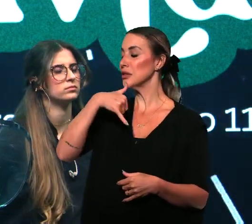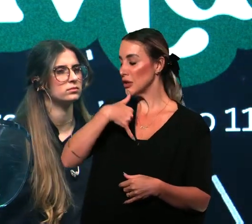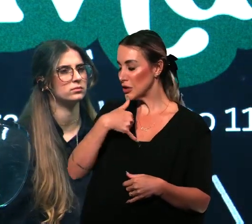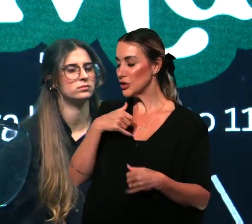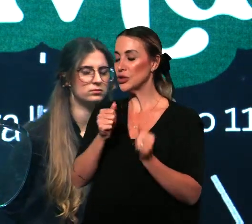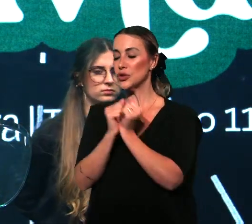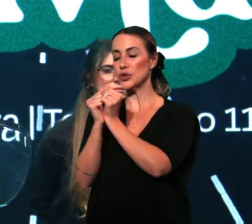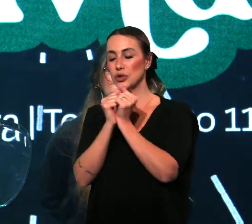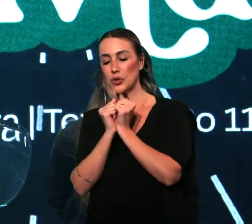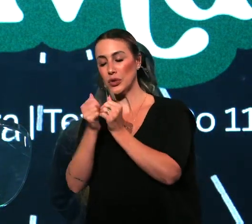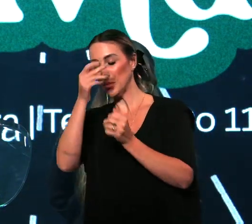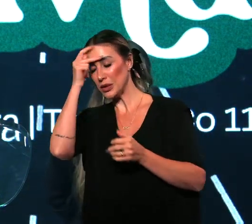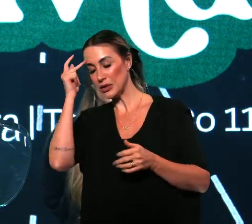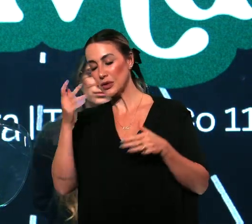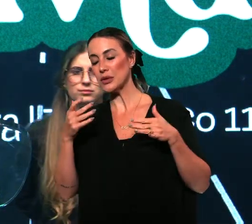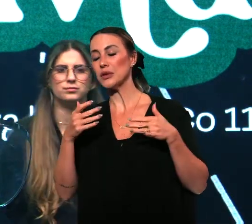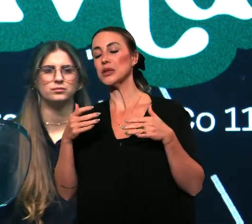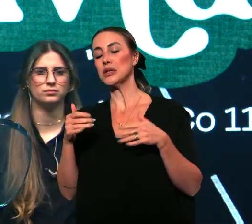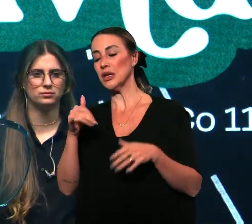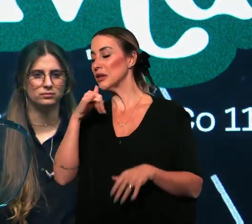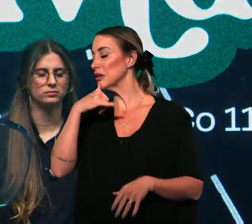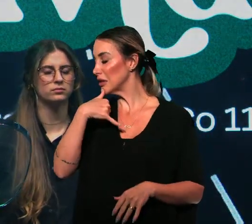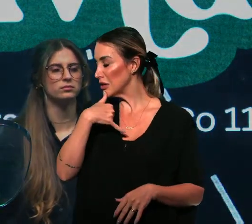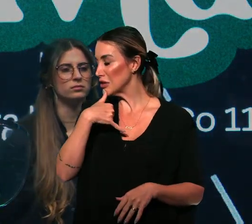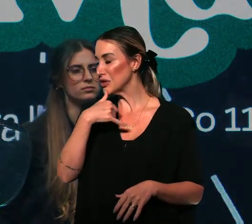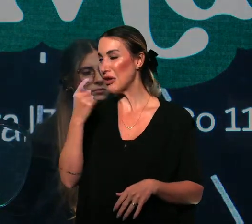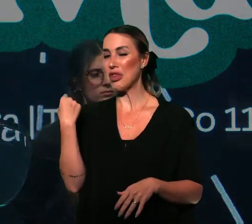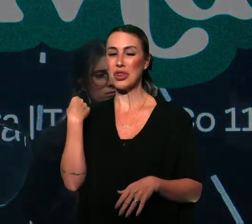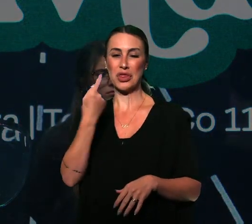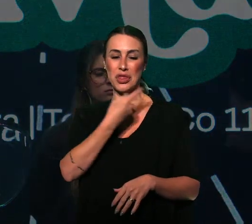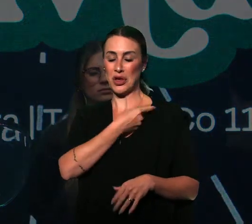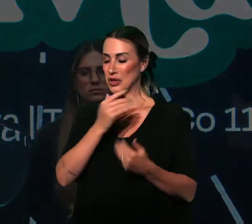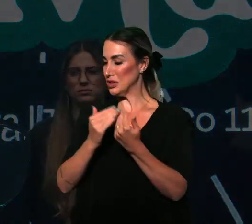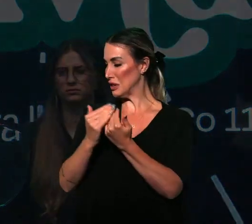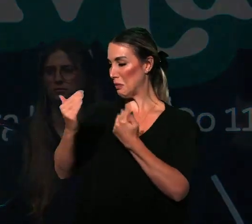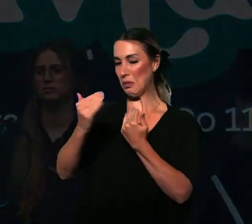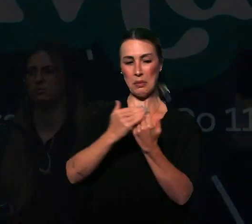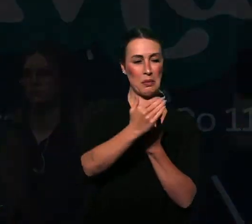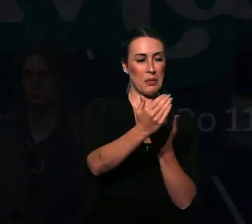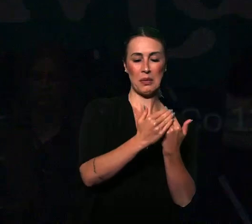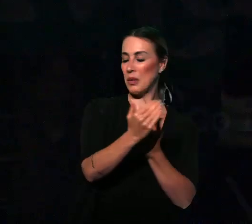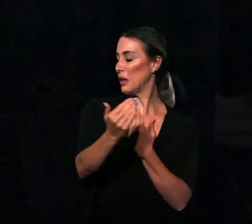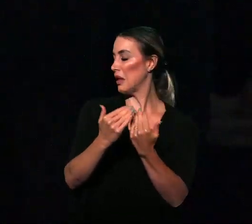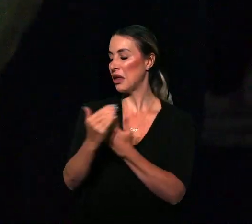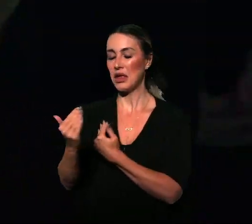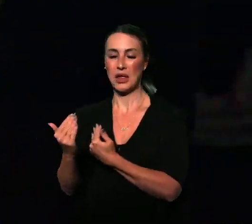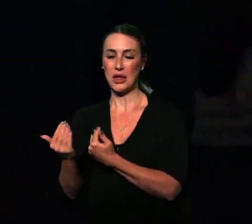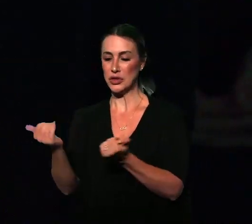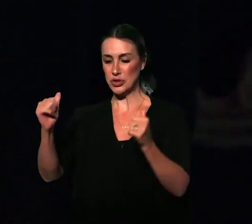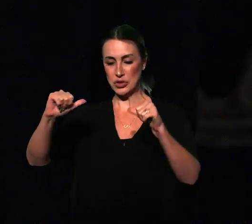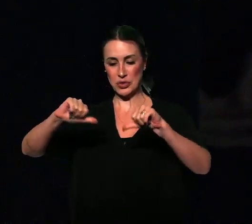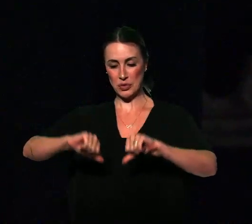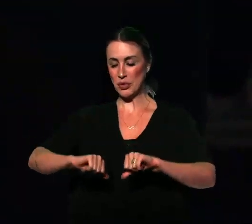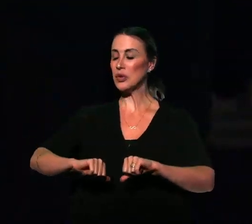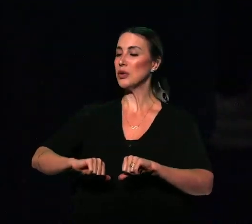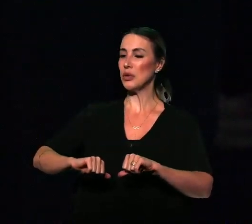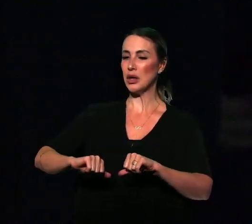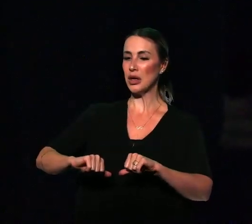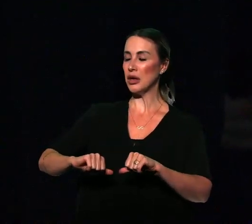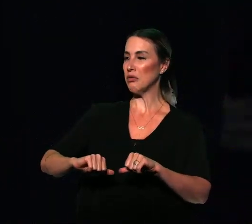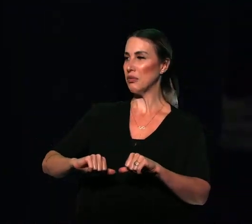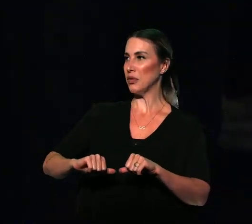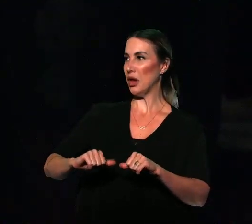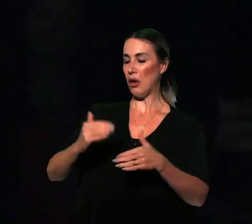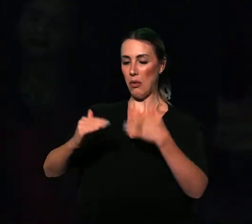permita, de maneira nenhuma, causarmos qualquer tipo de divisão que venha a diminuir o avanço do Teu corpo neste lugar,